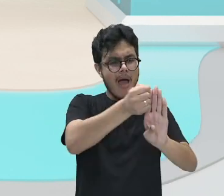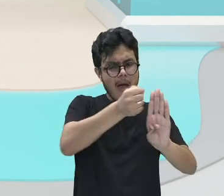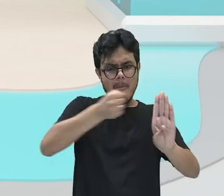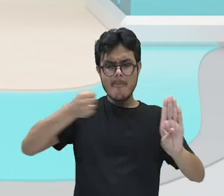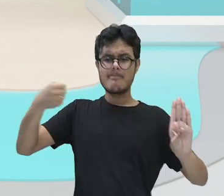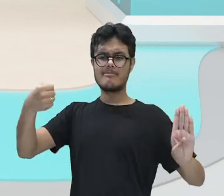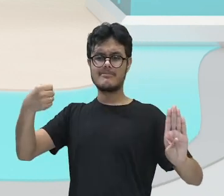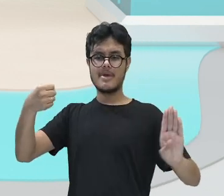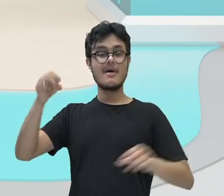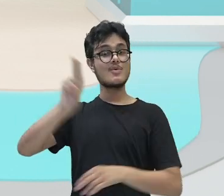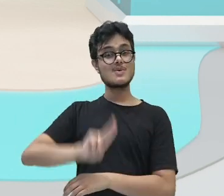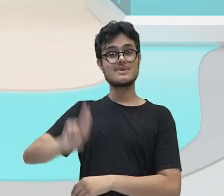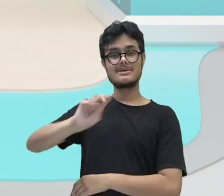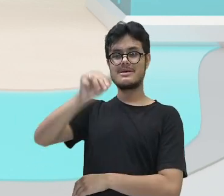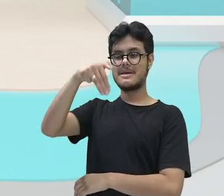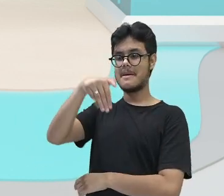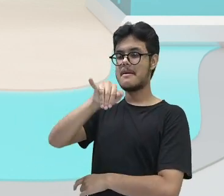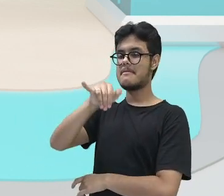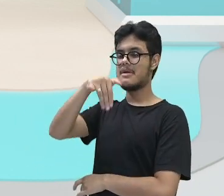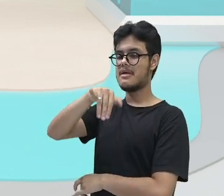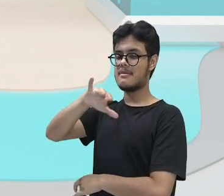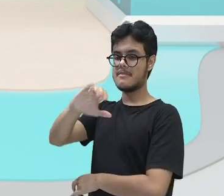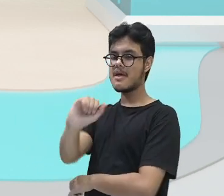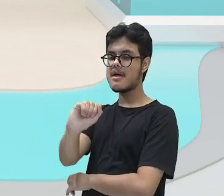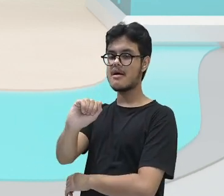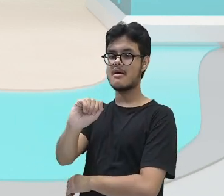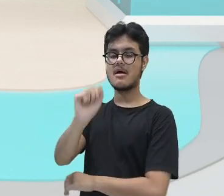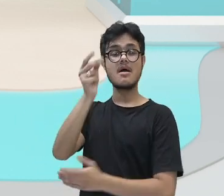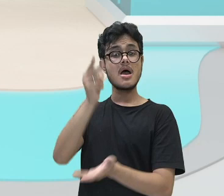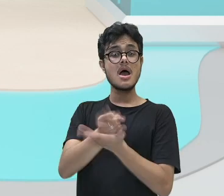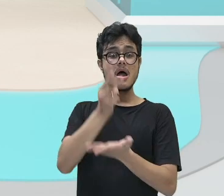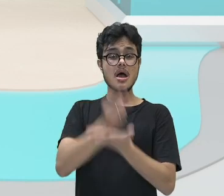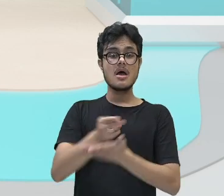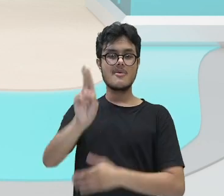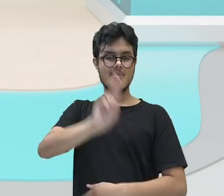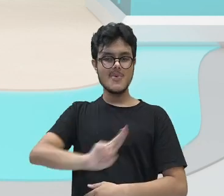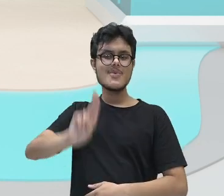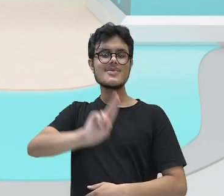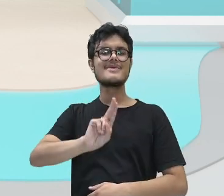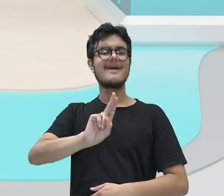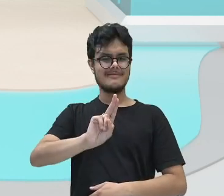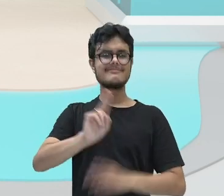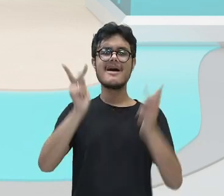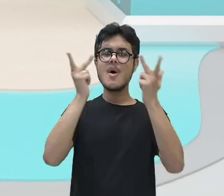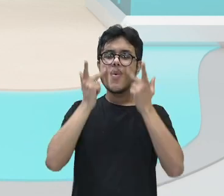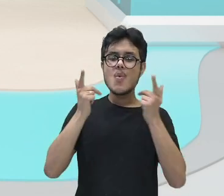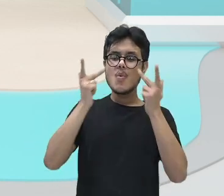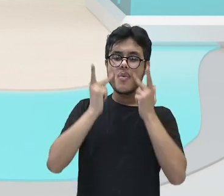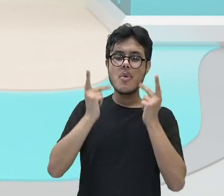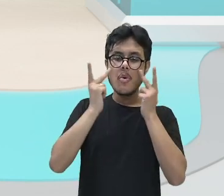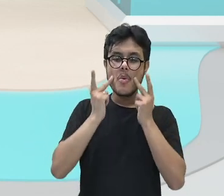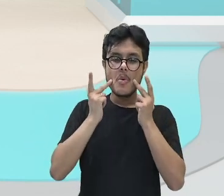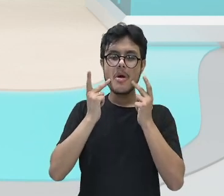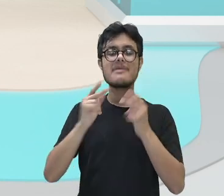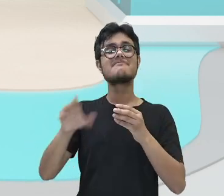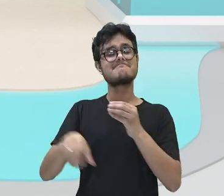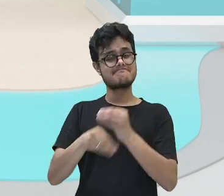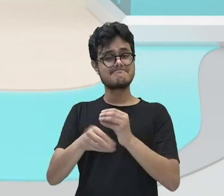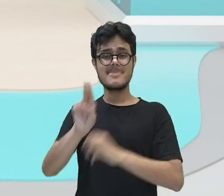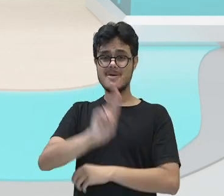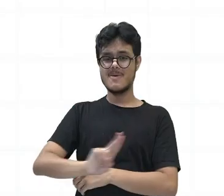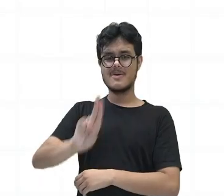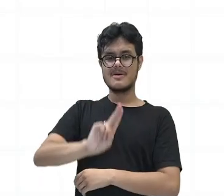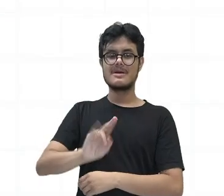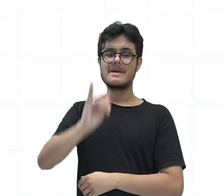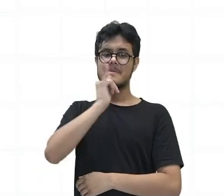Então, utilizando através da mímica, também é um recurso teatral que pode ser utilizado. Aí nós temos a